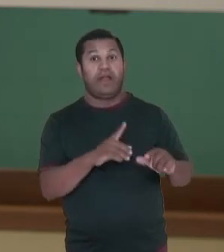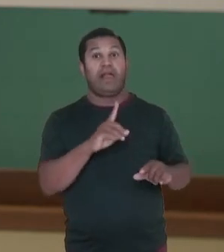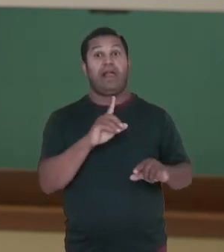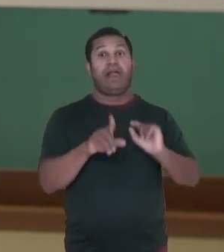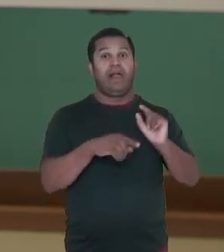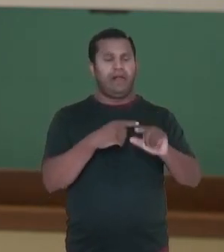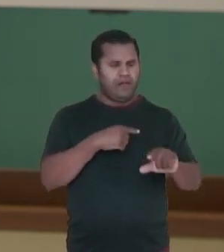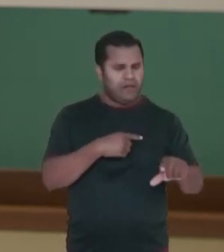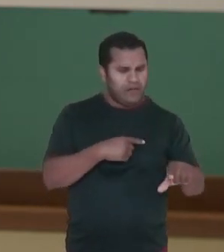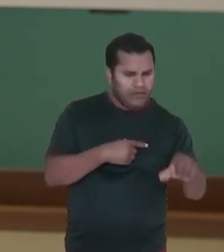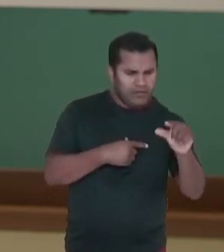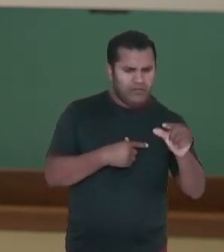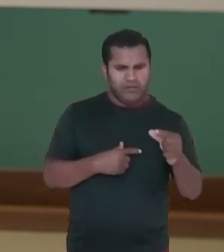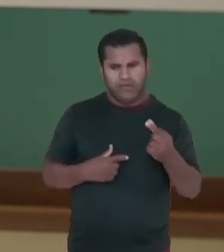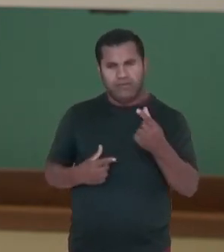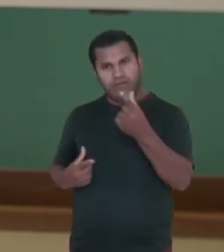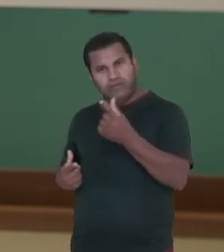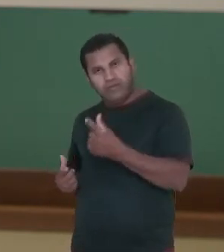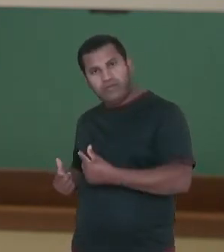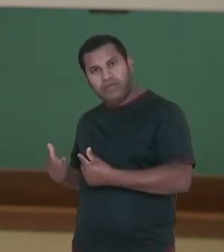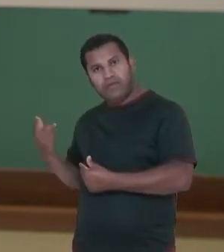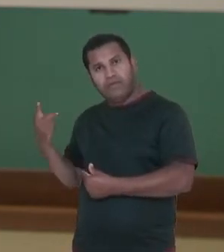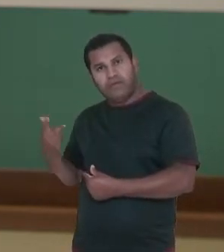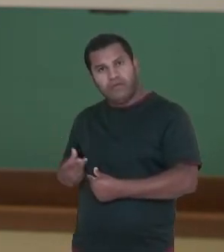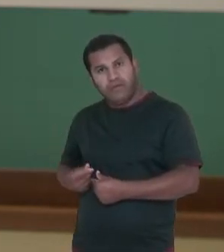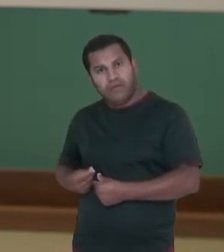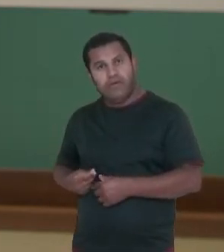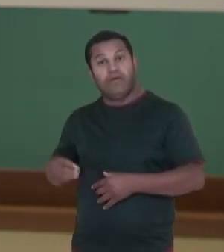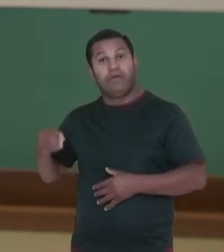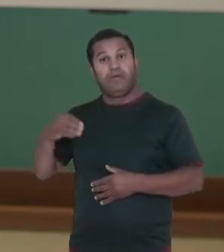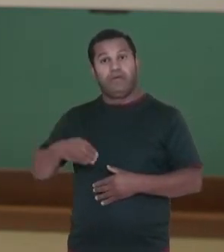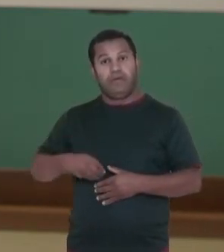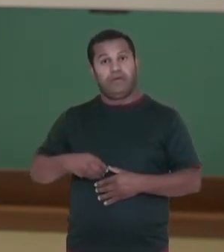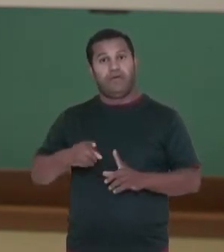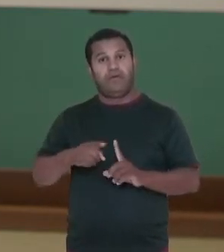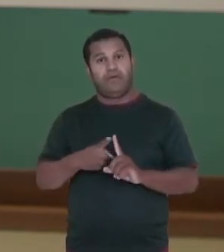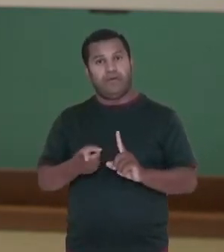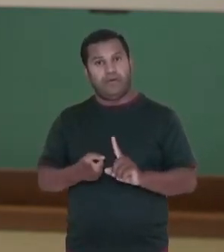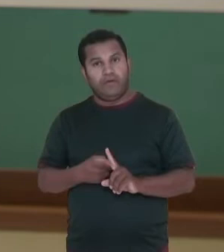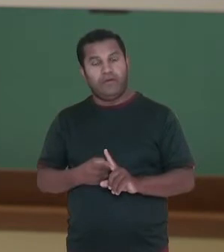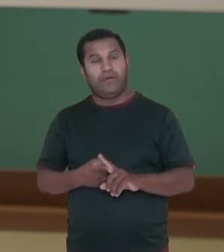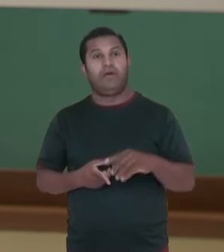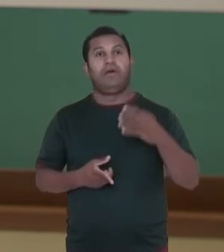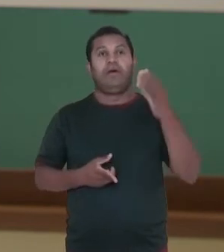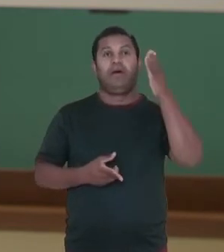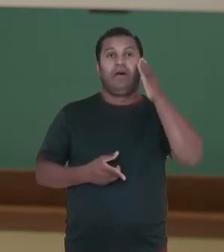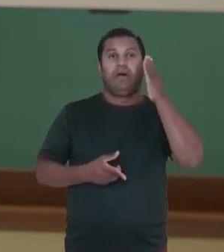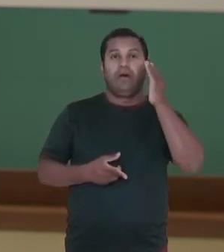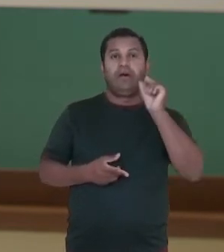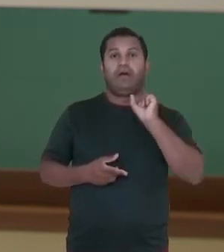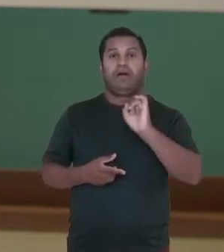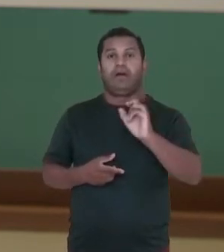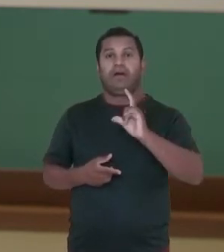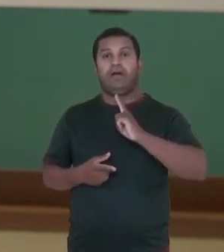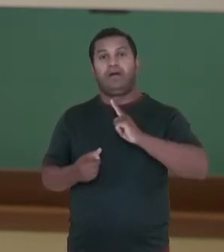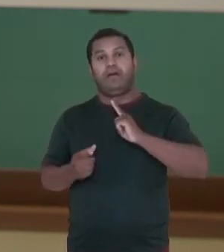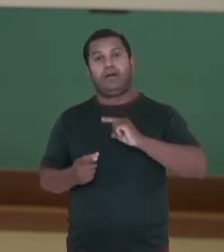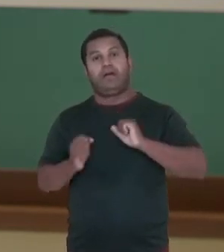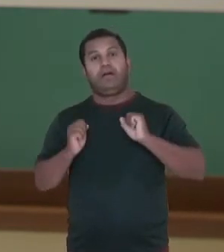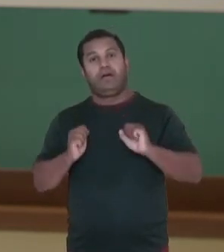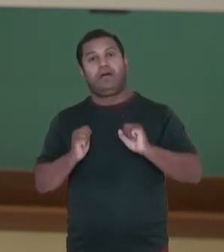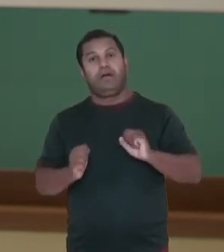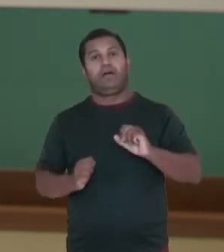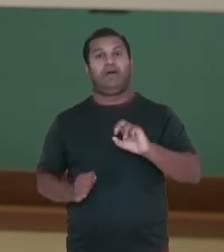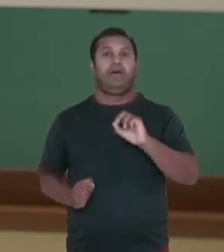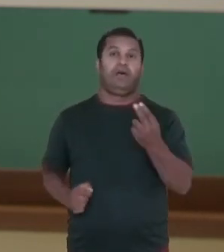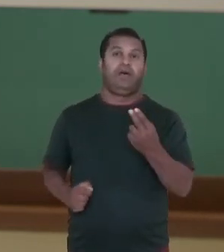lá no útero daquela mulher, né? Então, ele é usado para detectar, né, nessa fertilização in vitro. se vai ter doenças